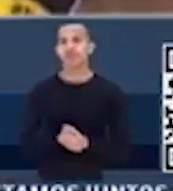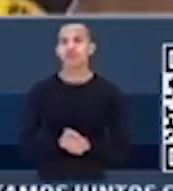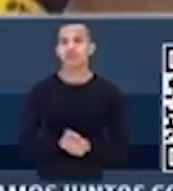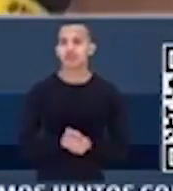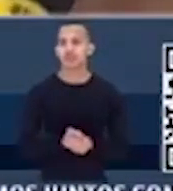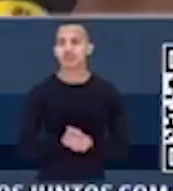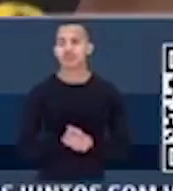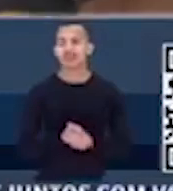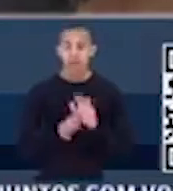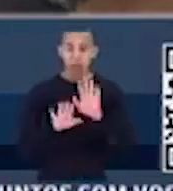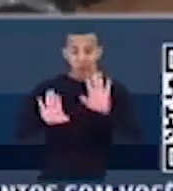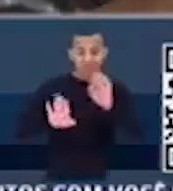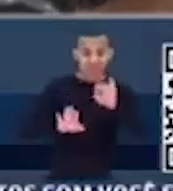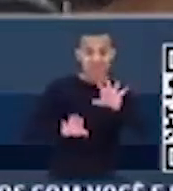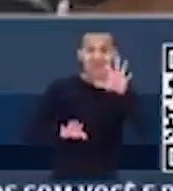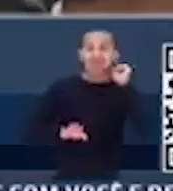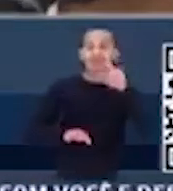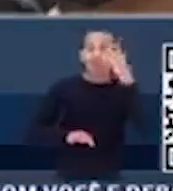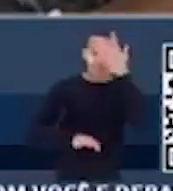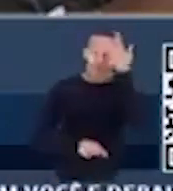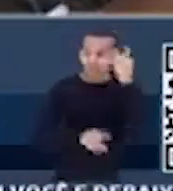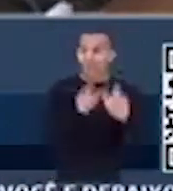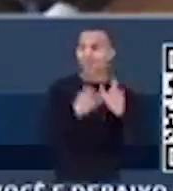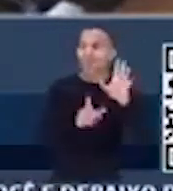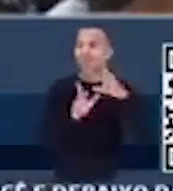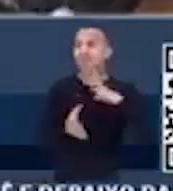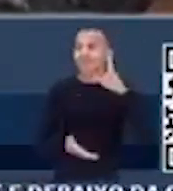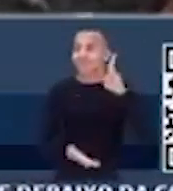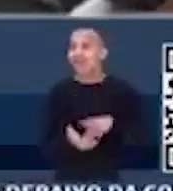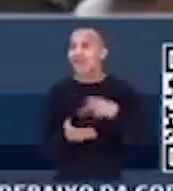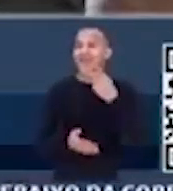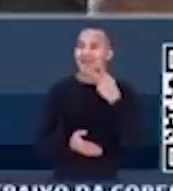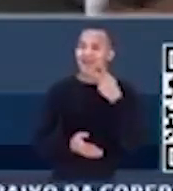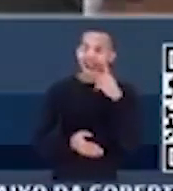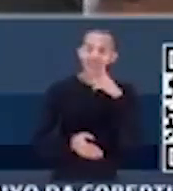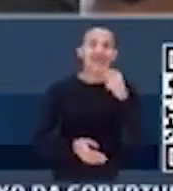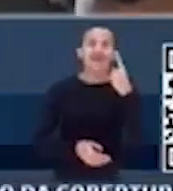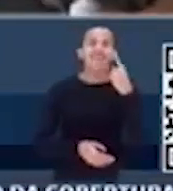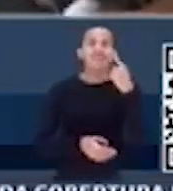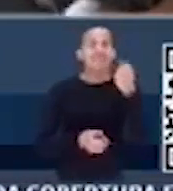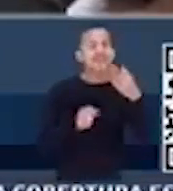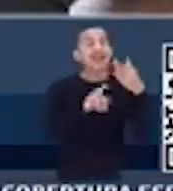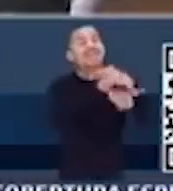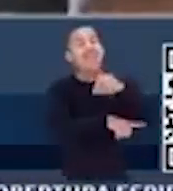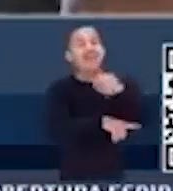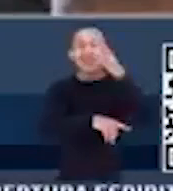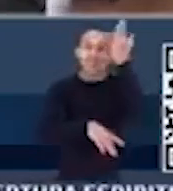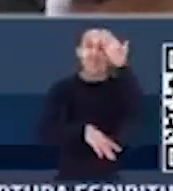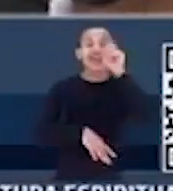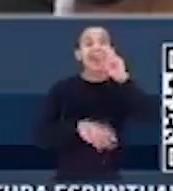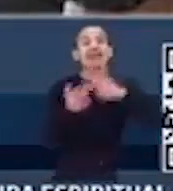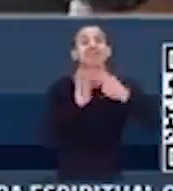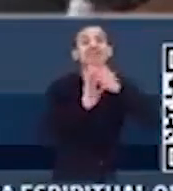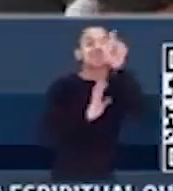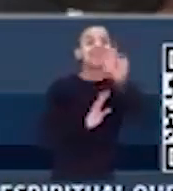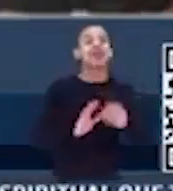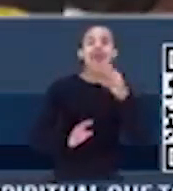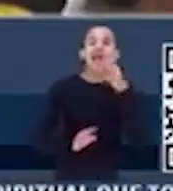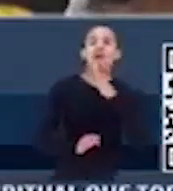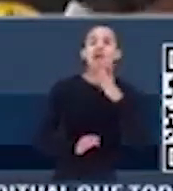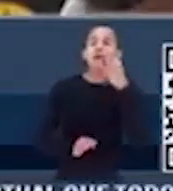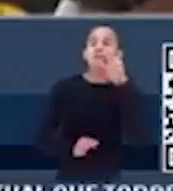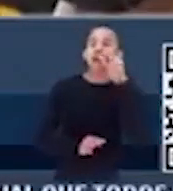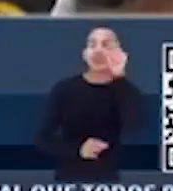Se escutava o que os outros falavam, né? Não era a pessoa. Mas eles não vêm aqui, ué, pra testar? Tem que vir pra ver quem é, né? Pra conhecer pessoalmente. Você gostou